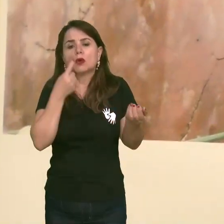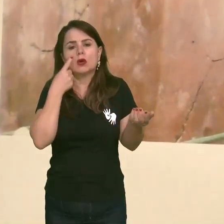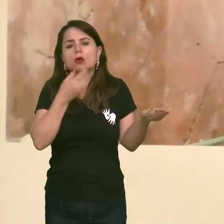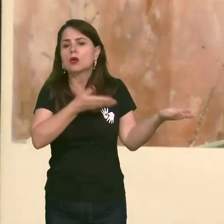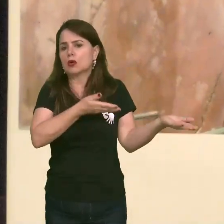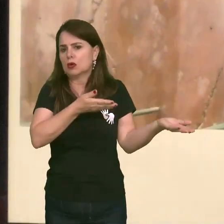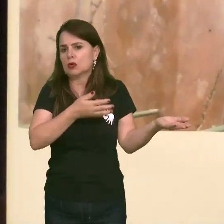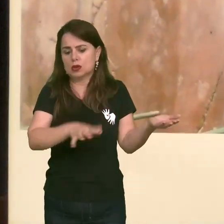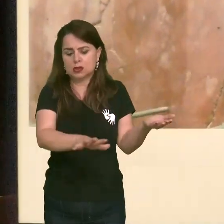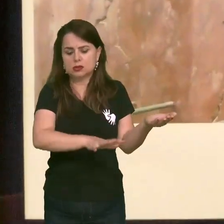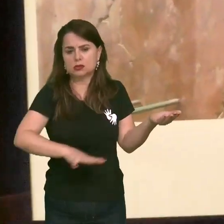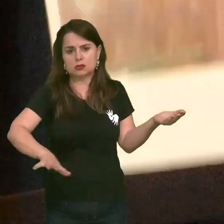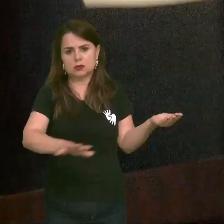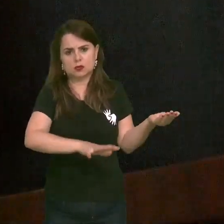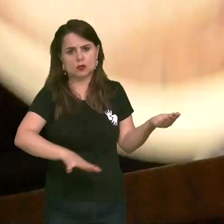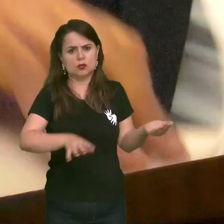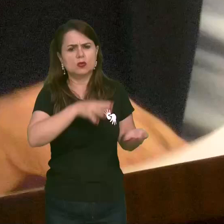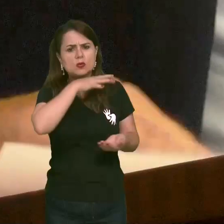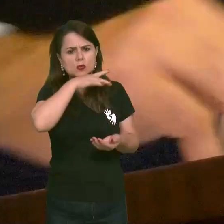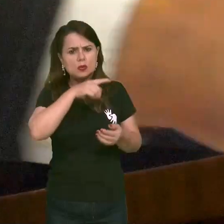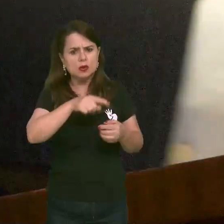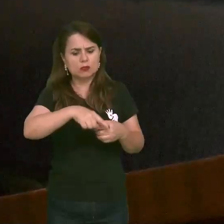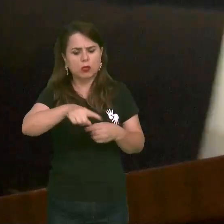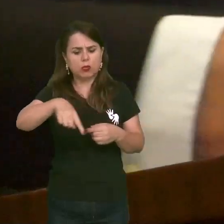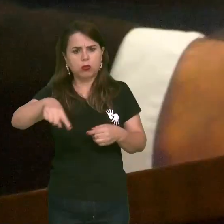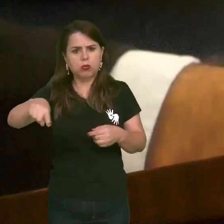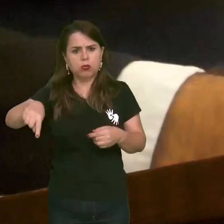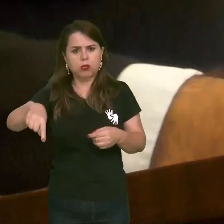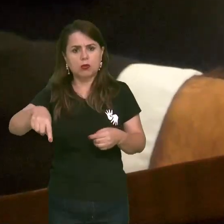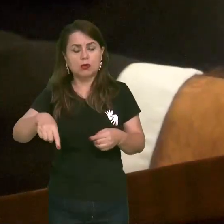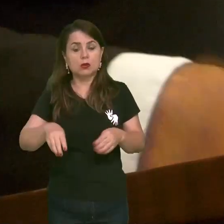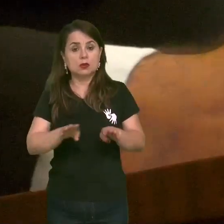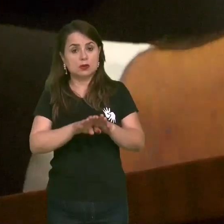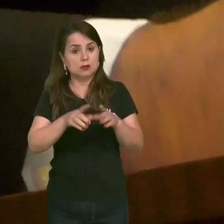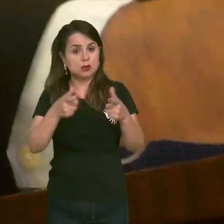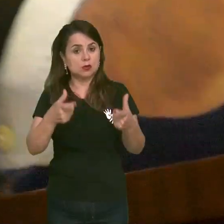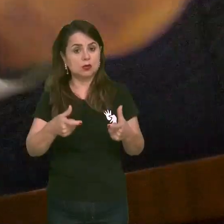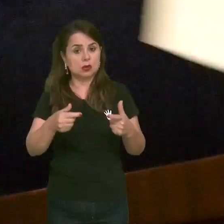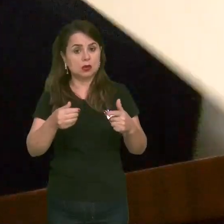só o chão o vestiário